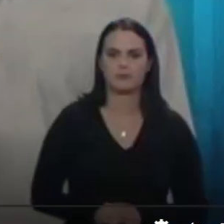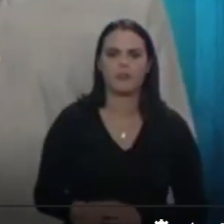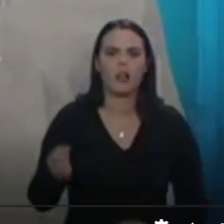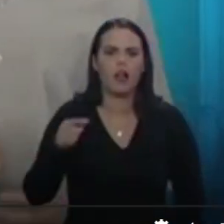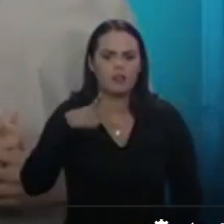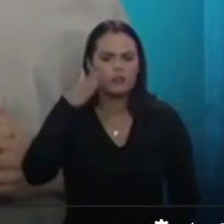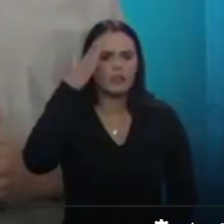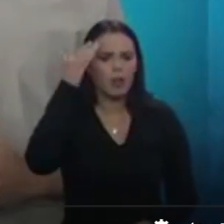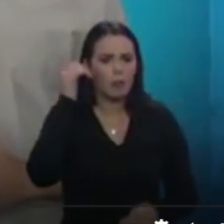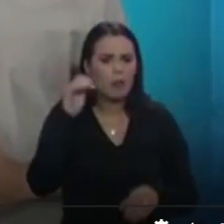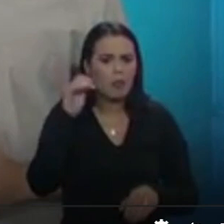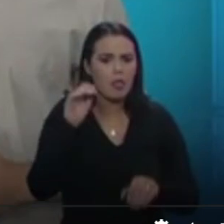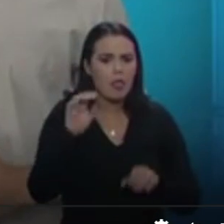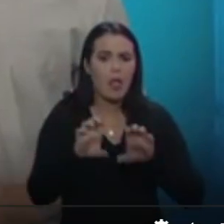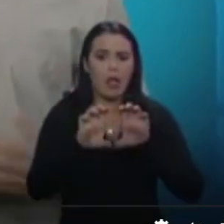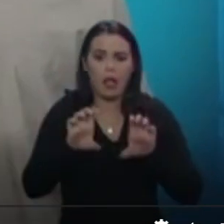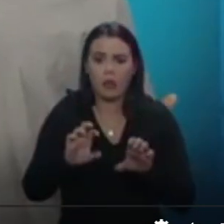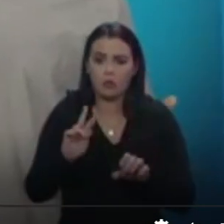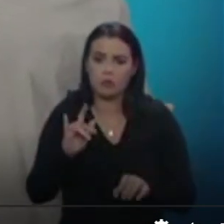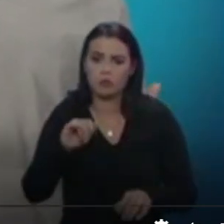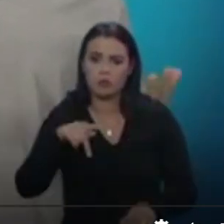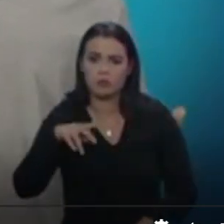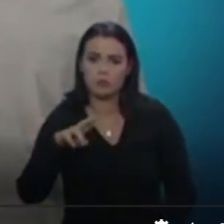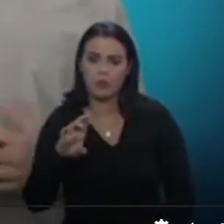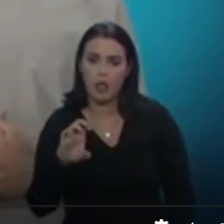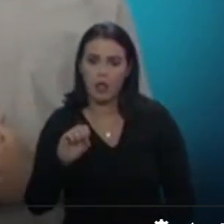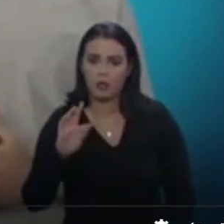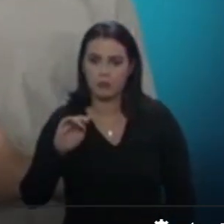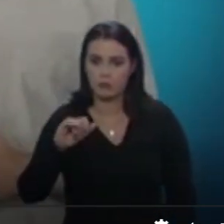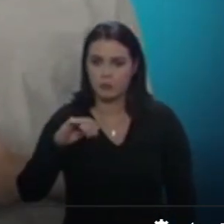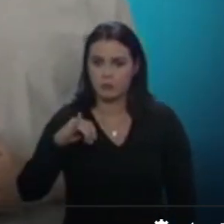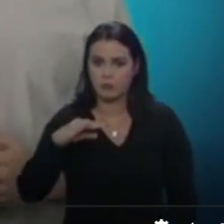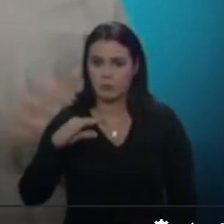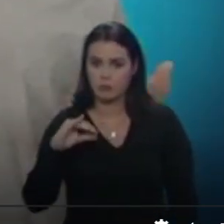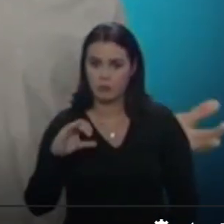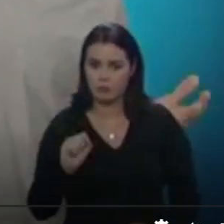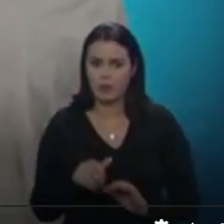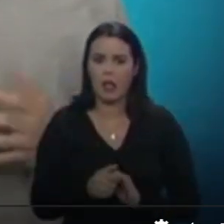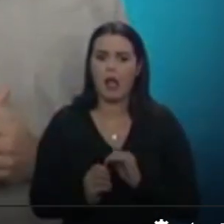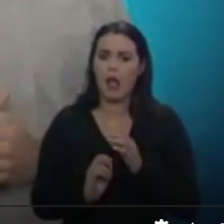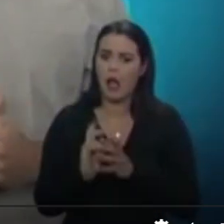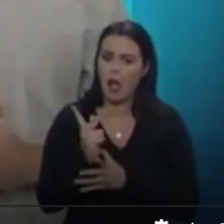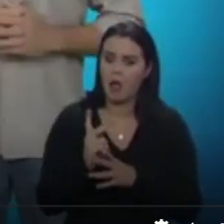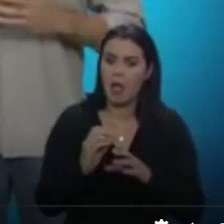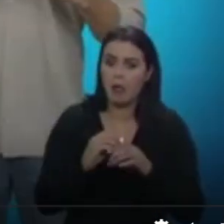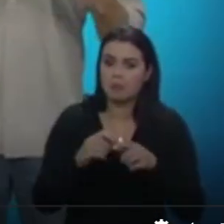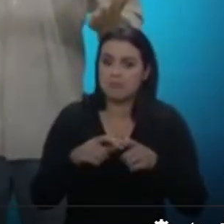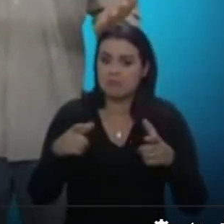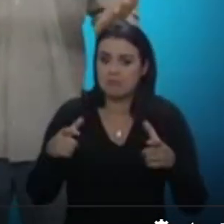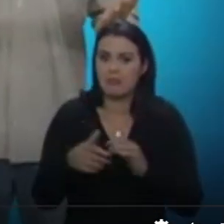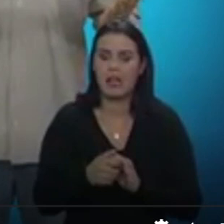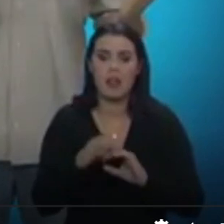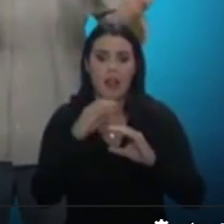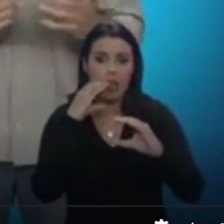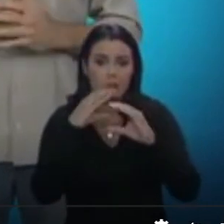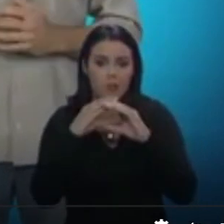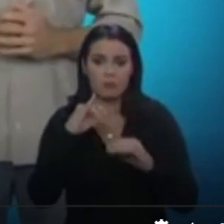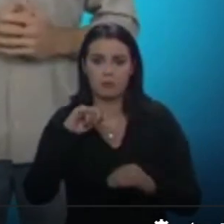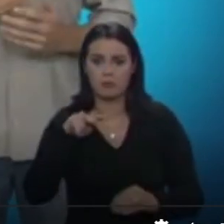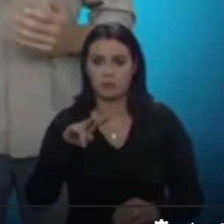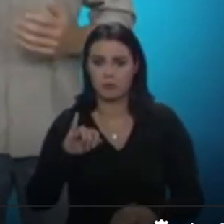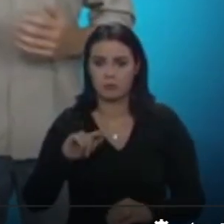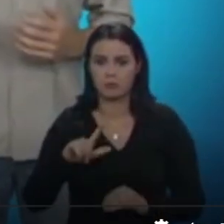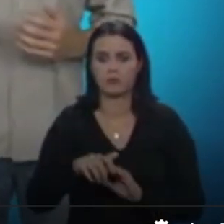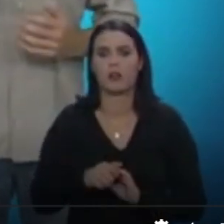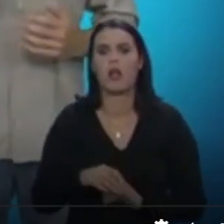Você sabia que estruturas hiperestáticas estão presentes na grande maioria dos projetos de engenharia civil? Conhecer os métodos,